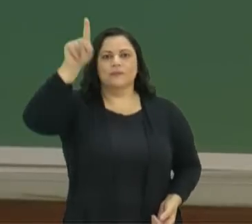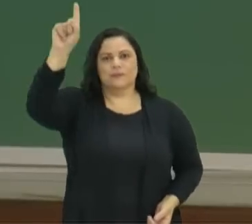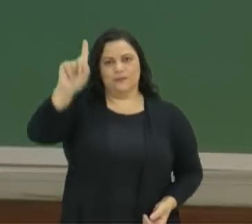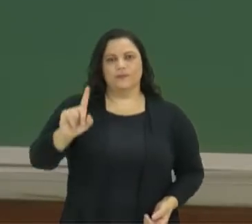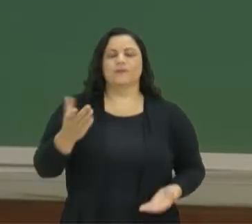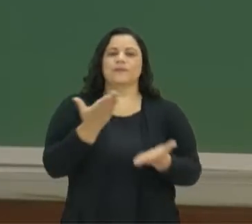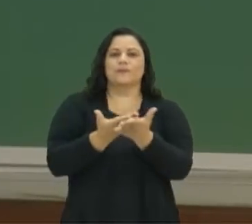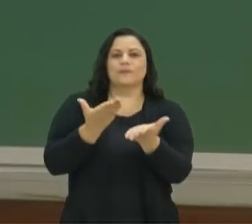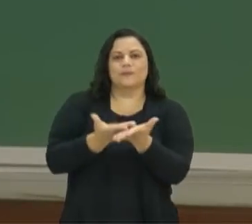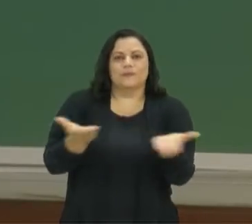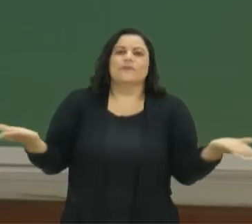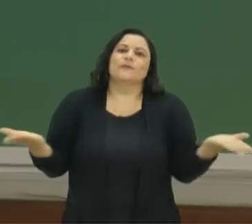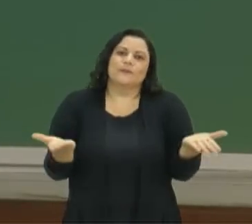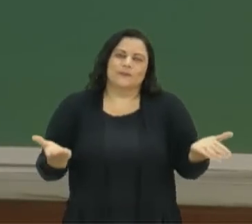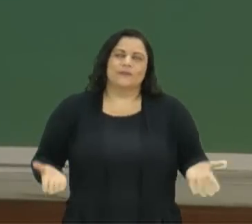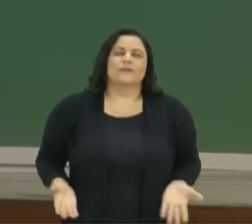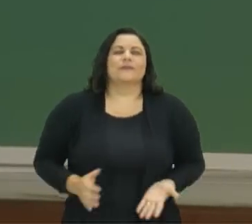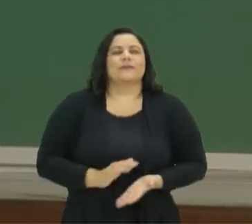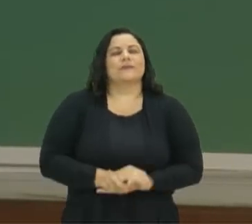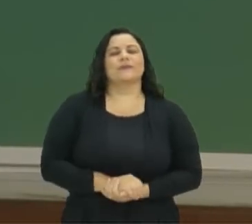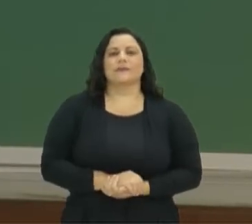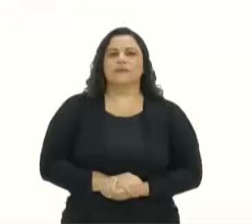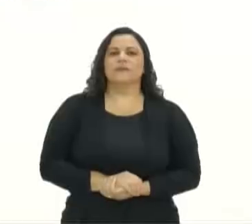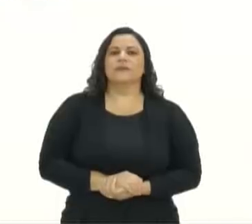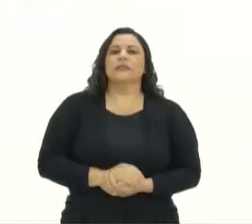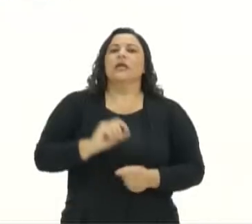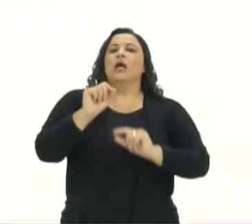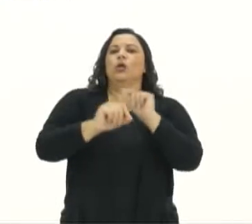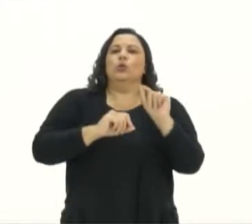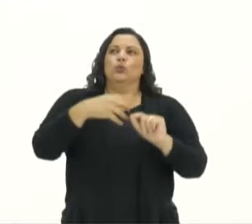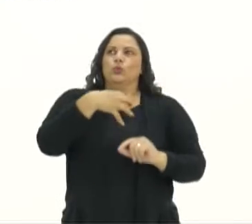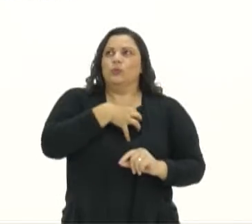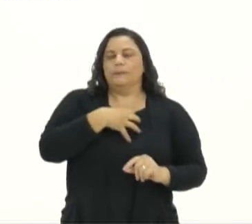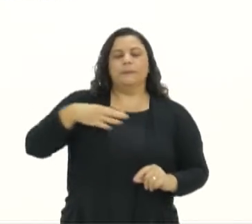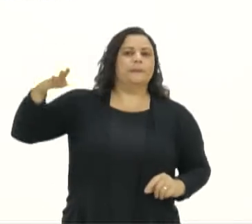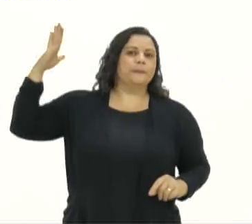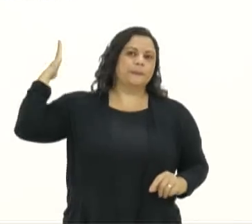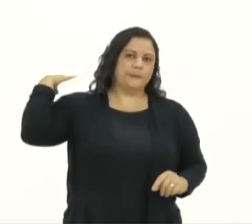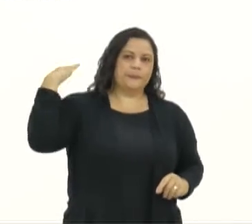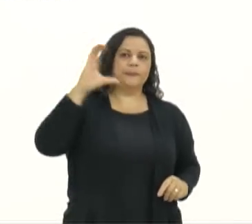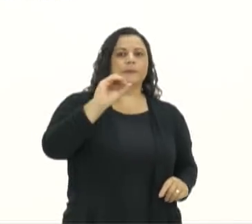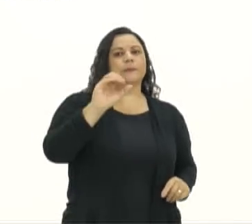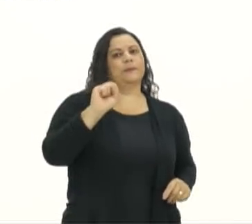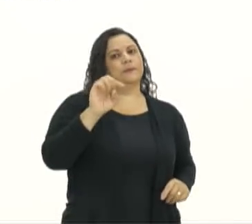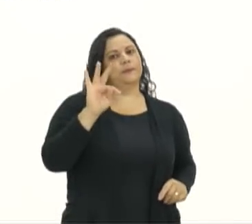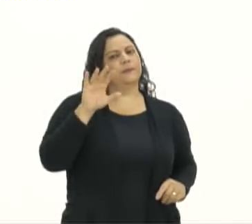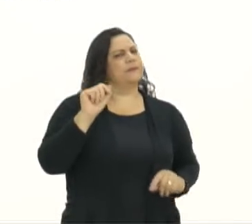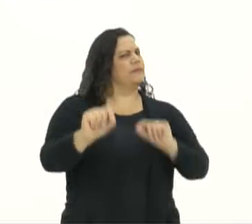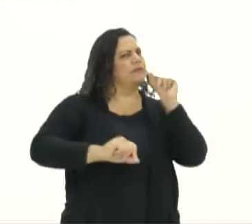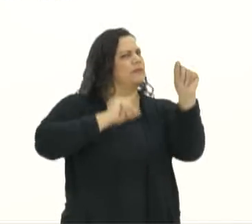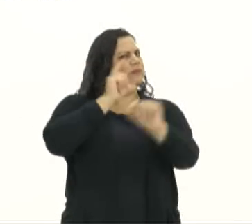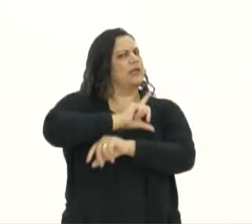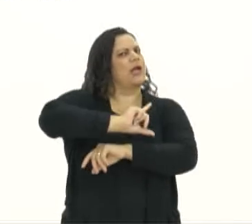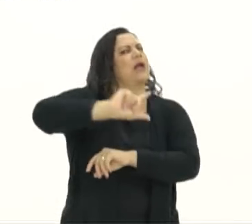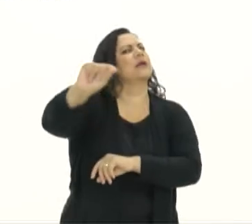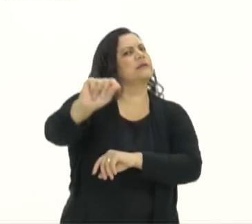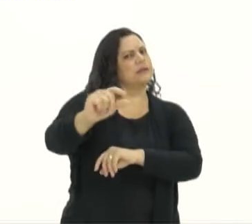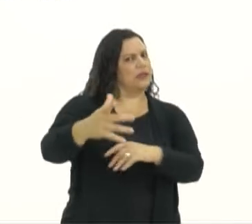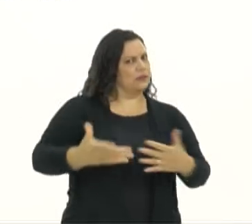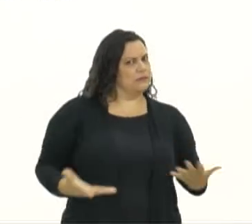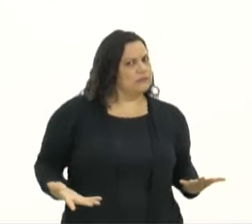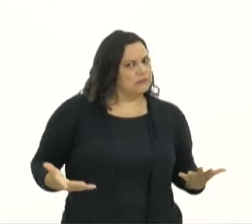exercício da aula de hoje. No estilo costas, como é realizada a saída do